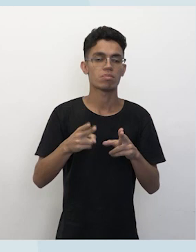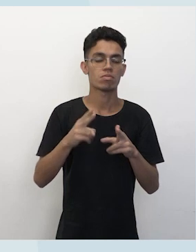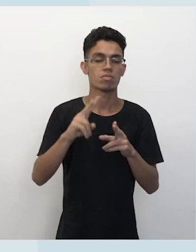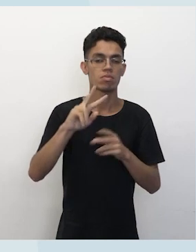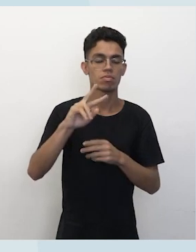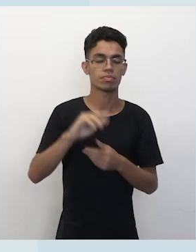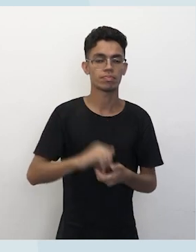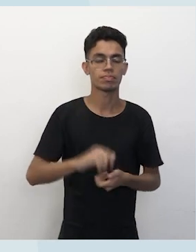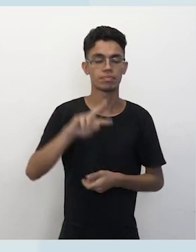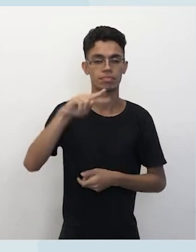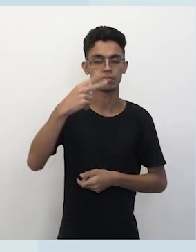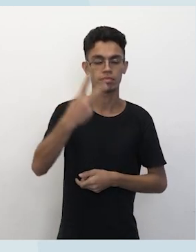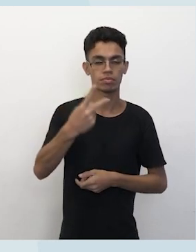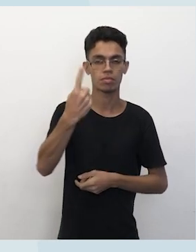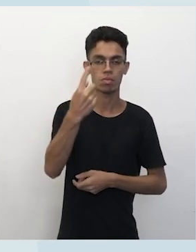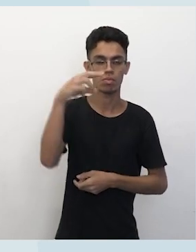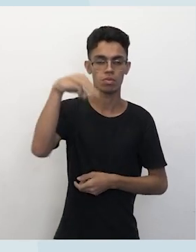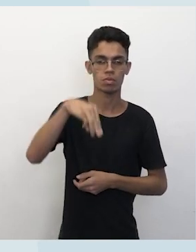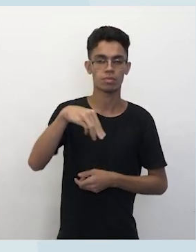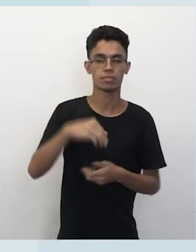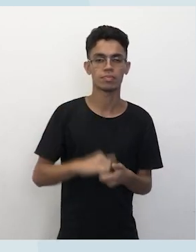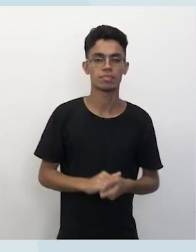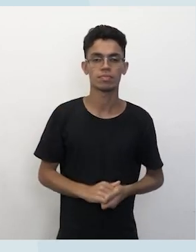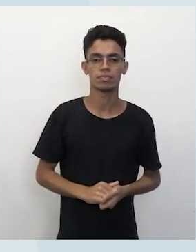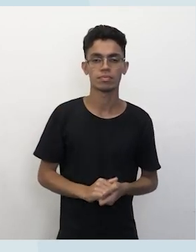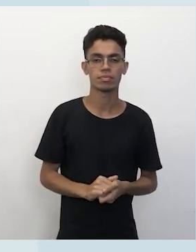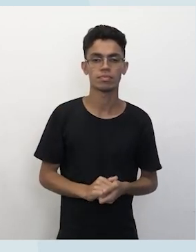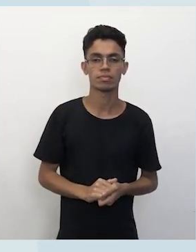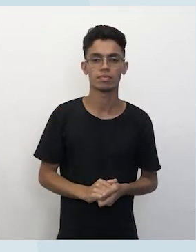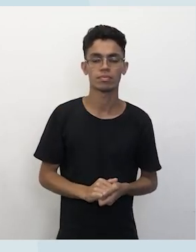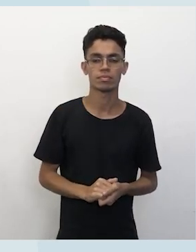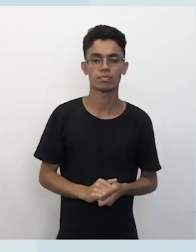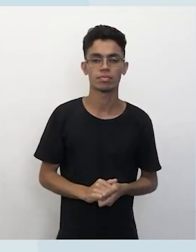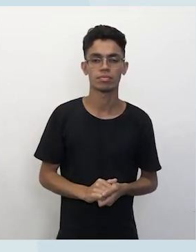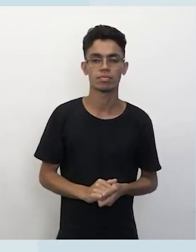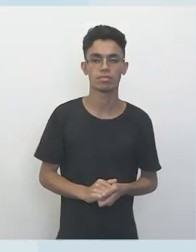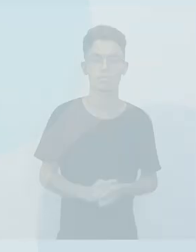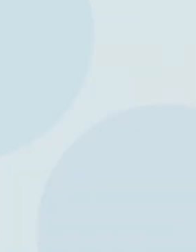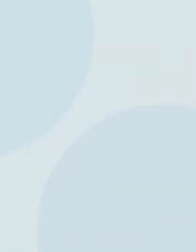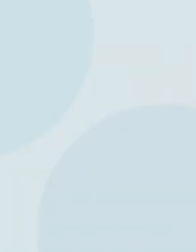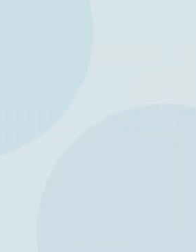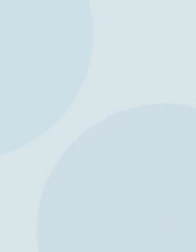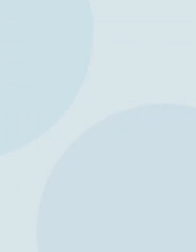um minutinho, também já retornamos. Essa é tranquilinha também, tá bom? Até já.